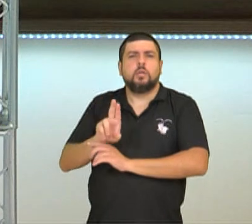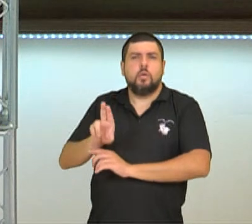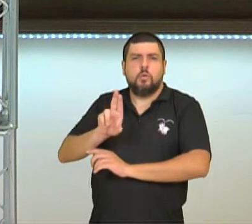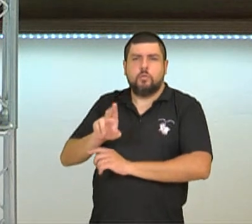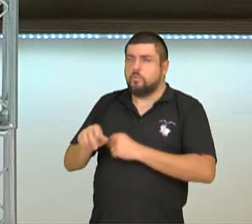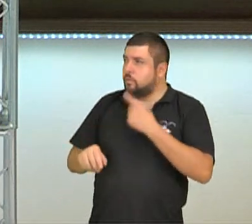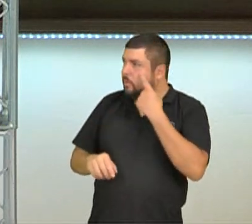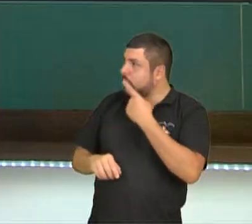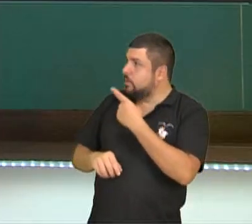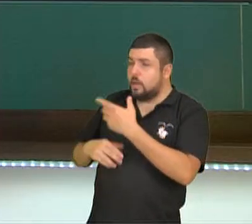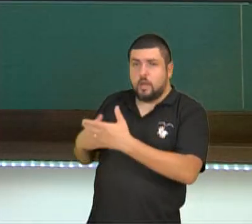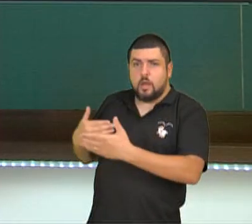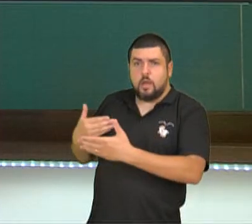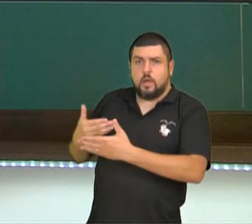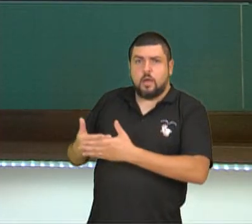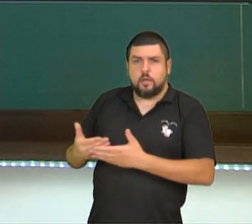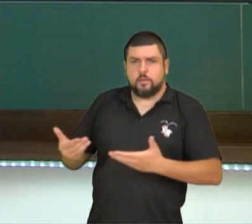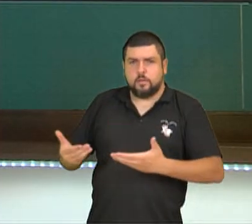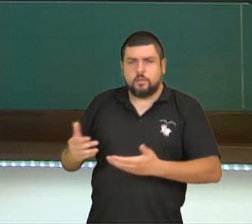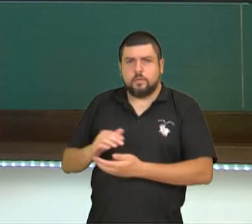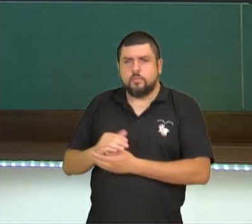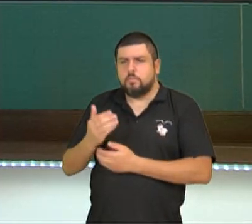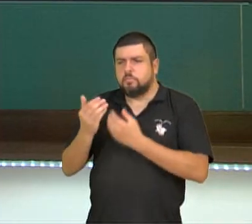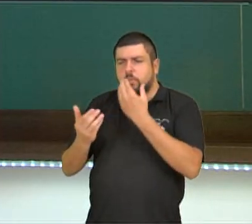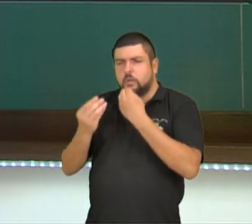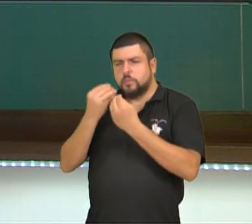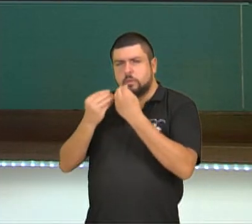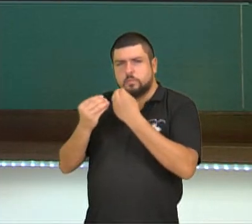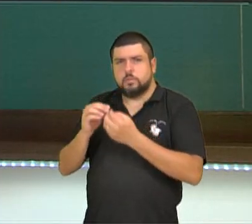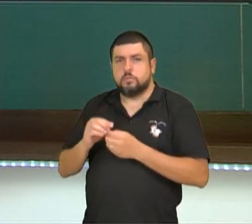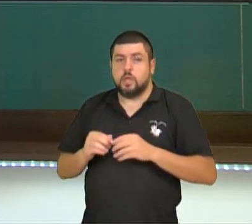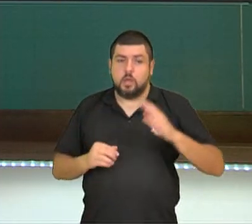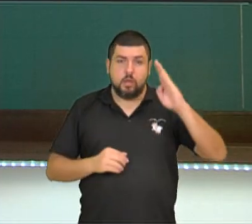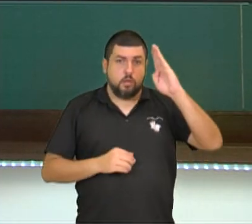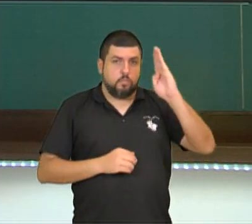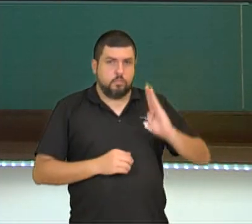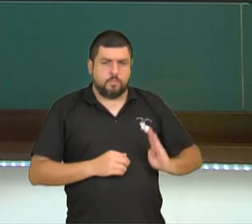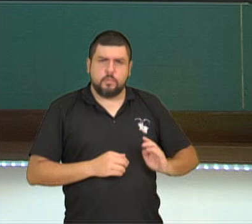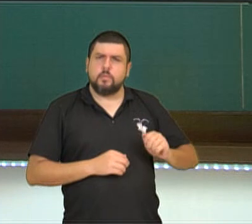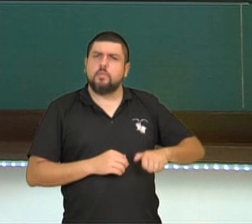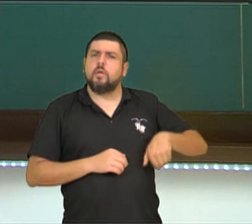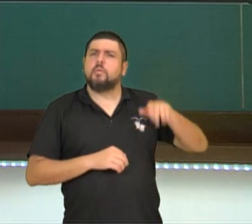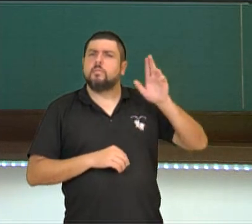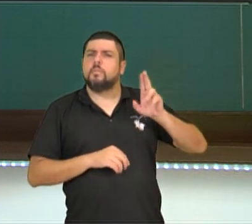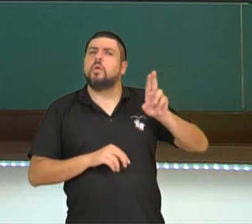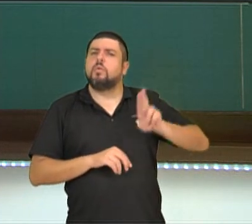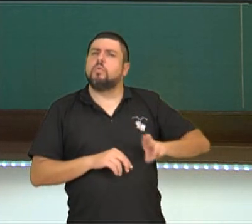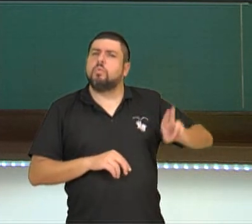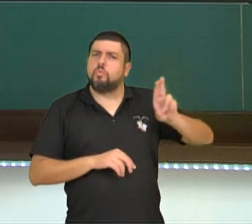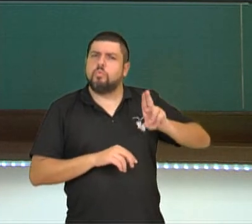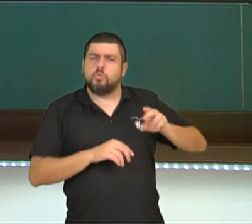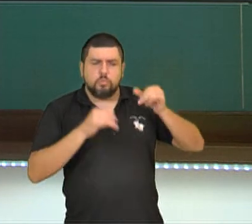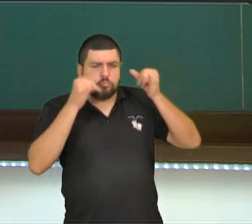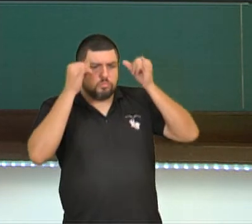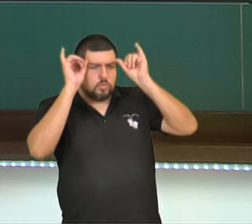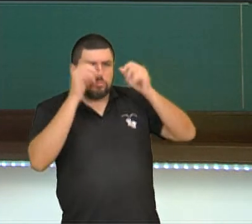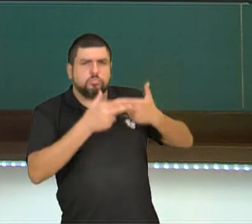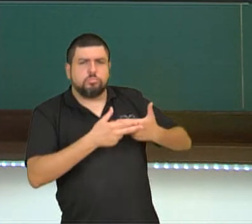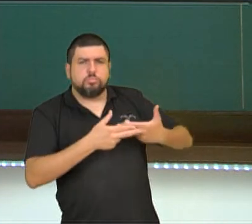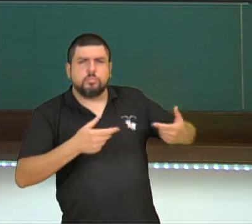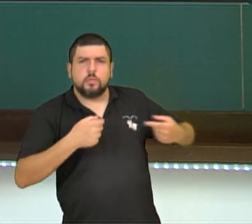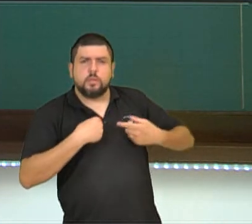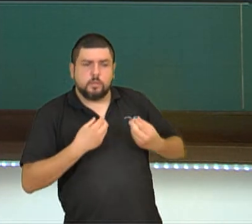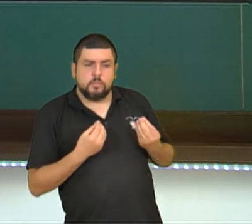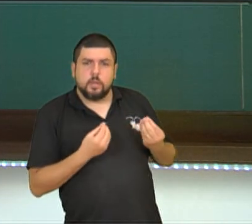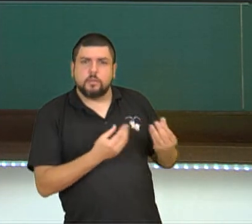região, viu? No Brasil é uma planta mais utilizada para alimentação de animais, né? Mas ainda assim o sorgo é um dos 5